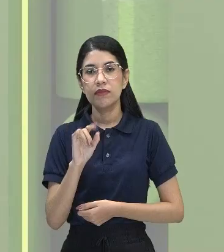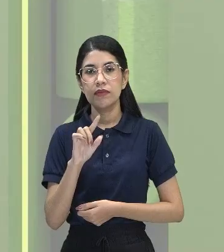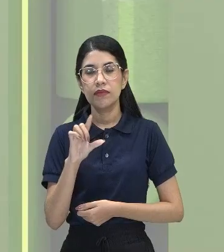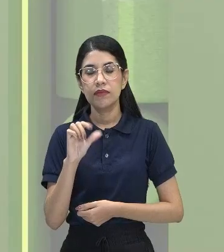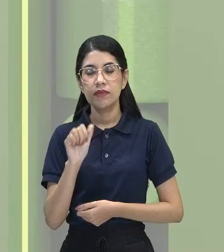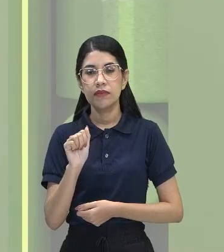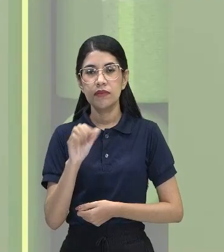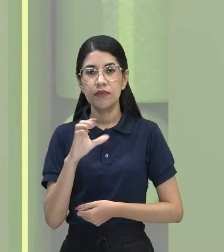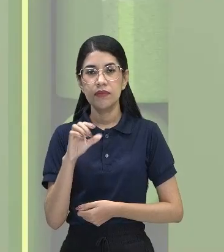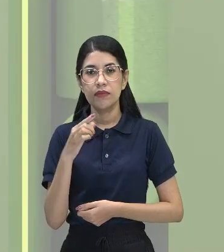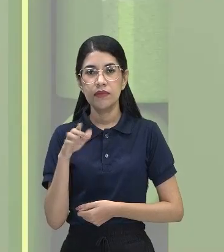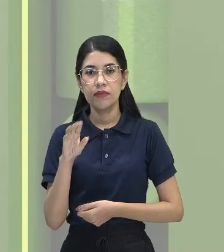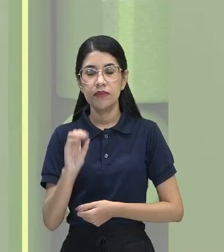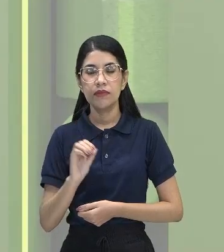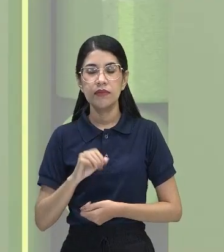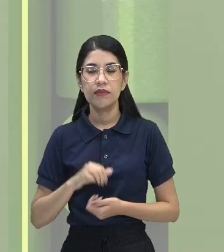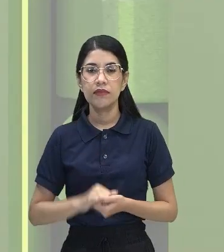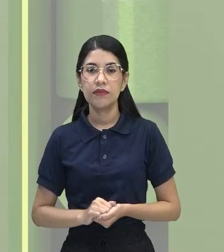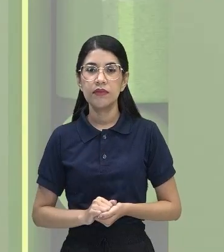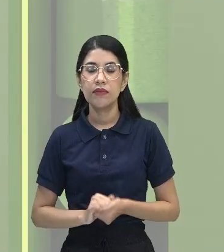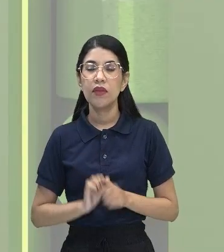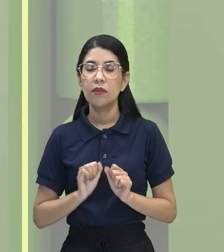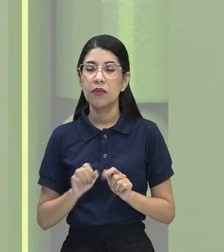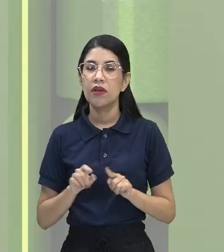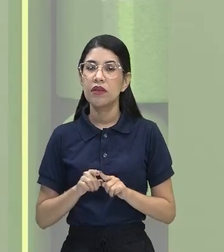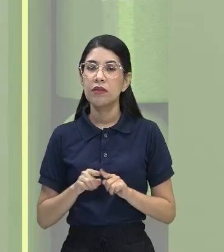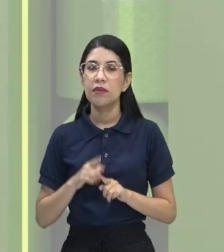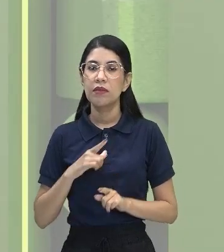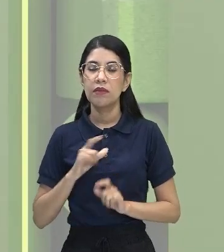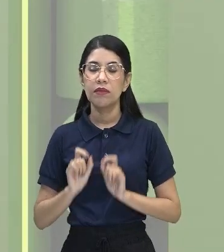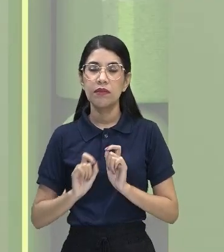Bem, a polarização a gente pode